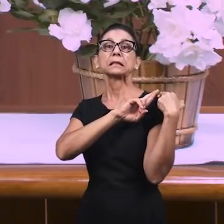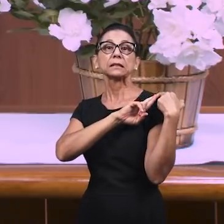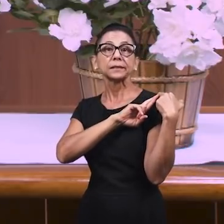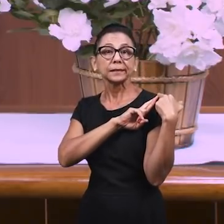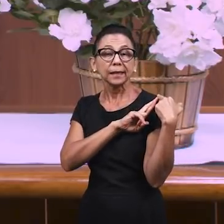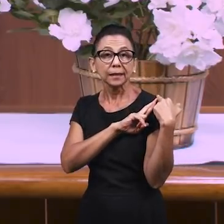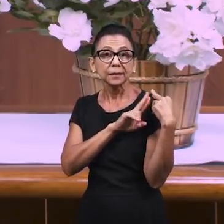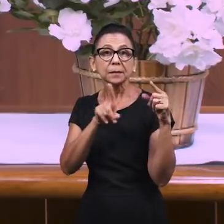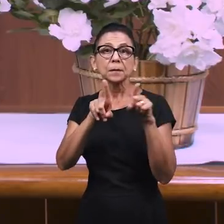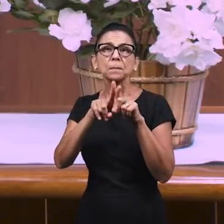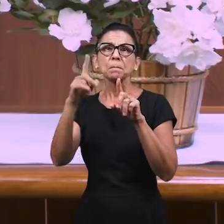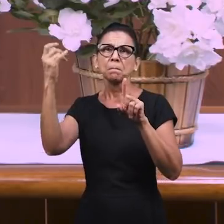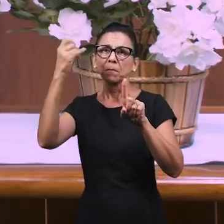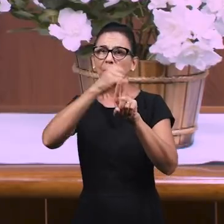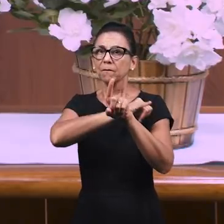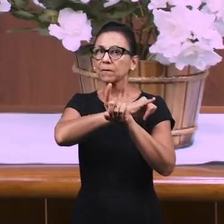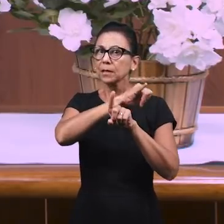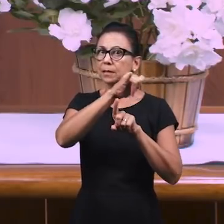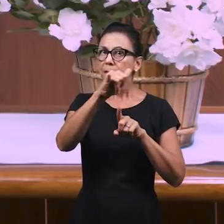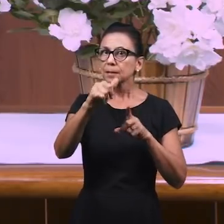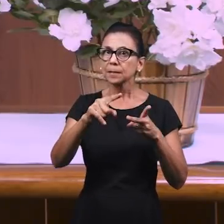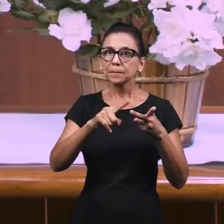responsabilidades, profecias,